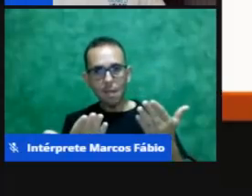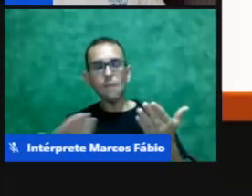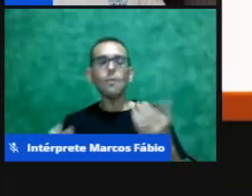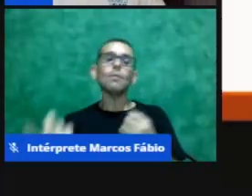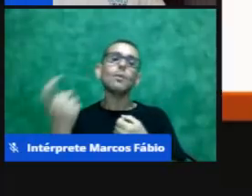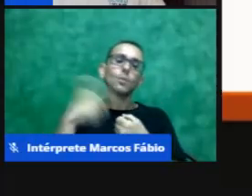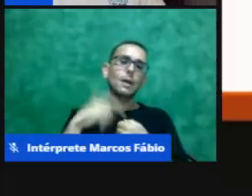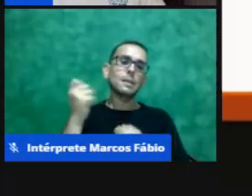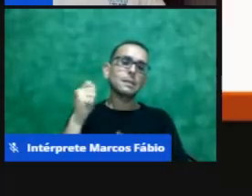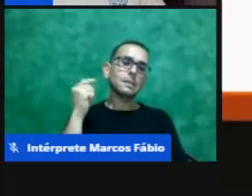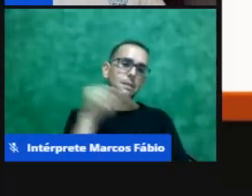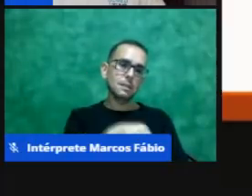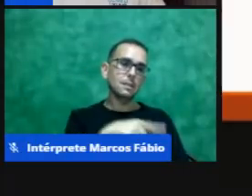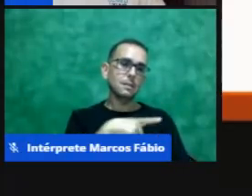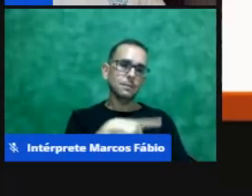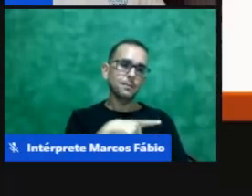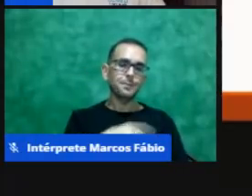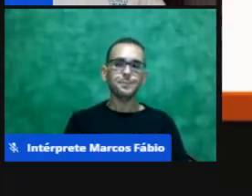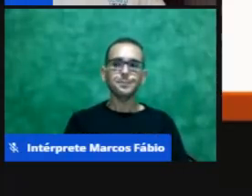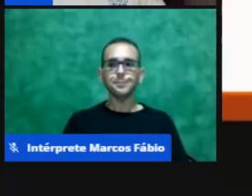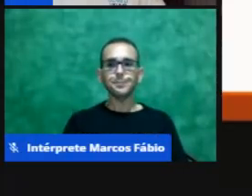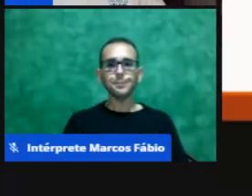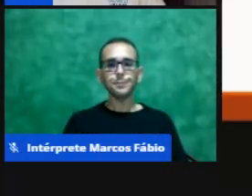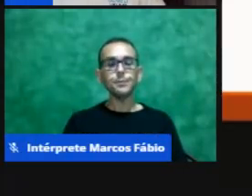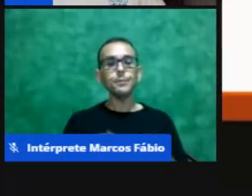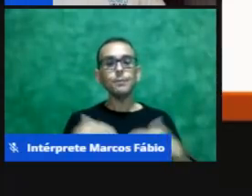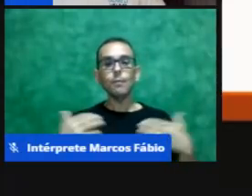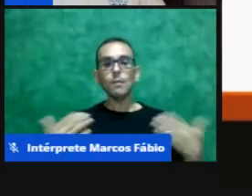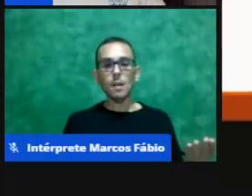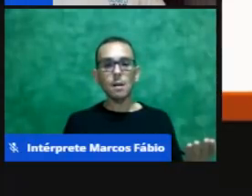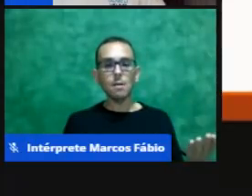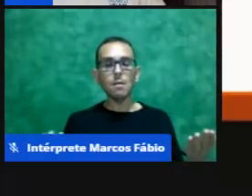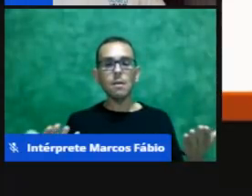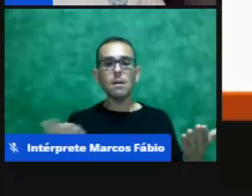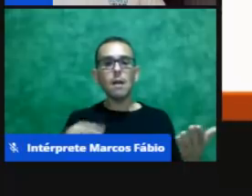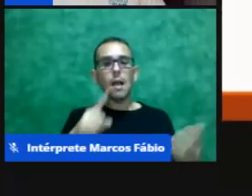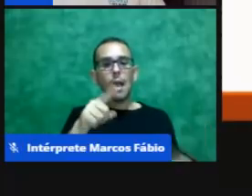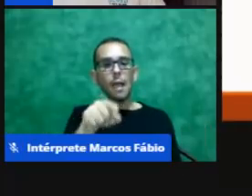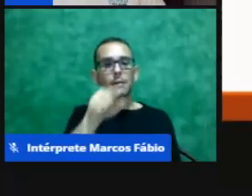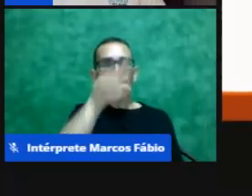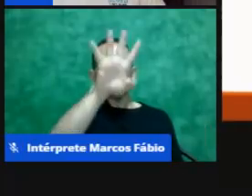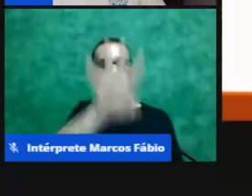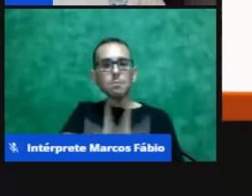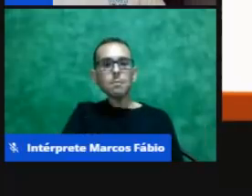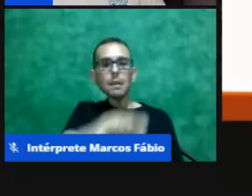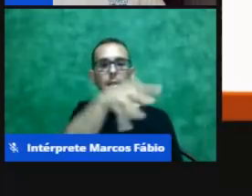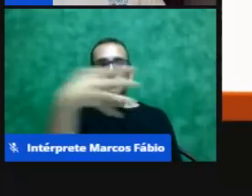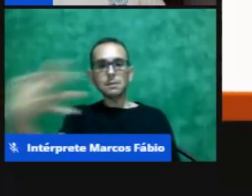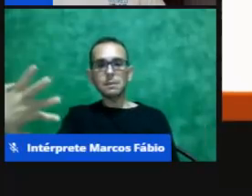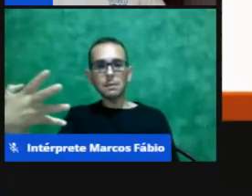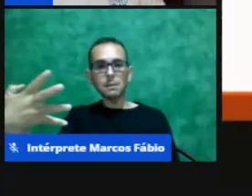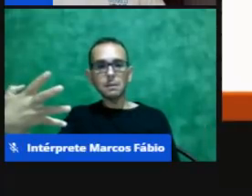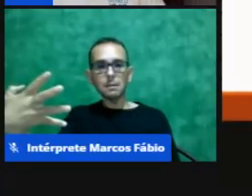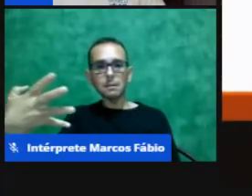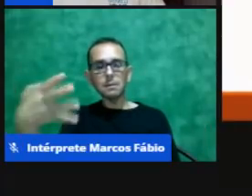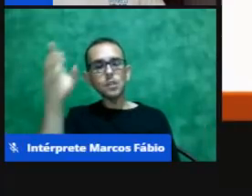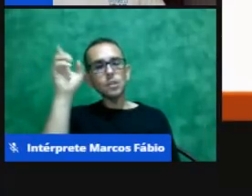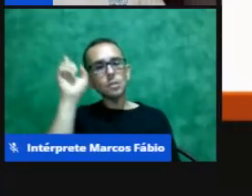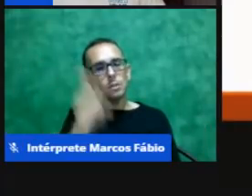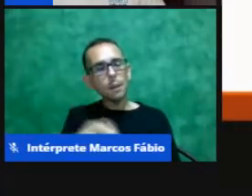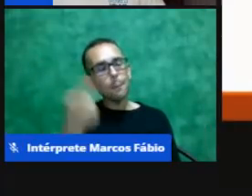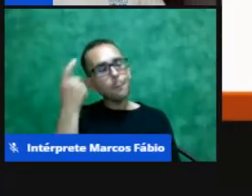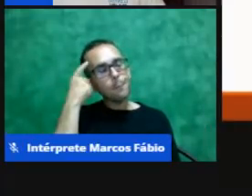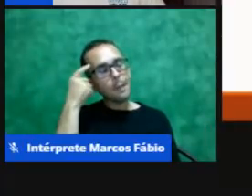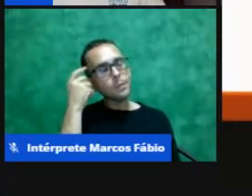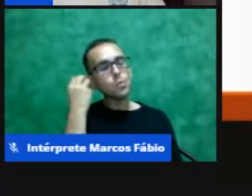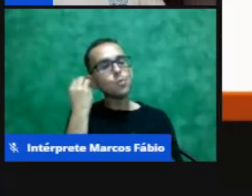retornar lá. E aí, né, no caso, essa planilha, a gente estabelece a